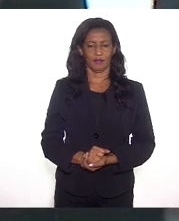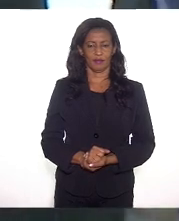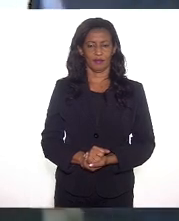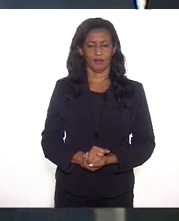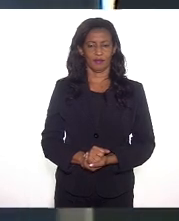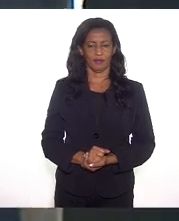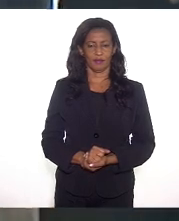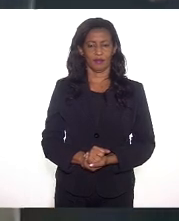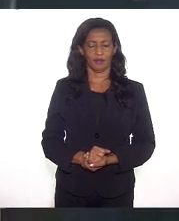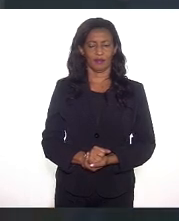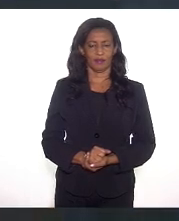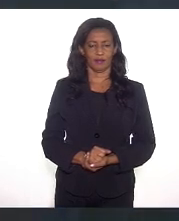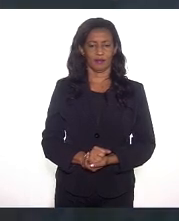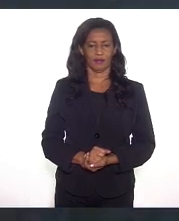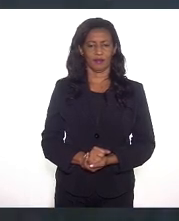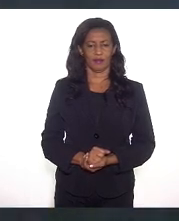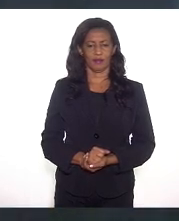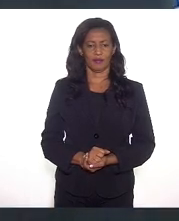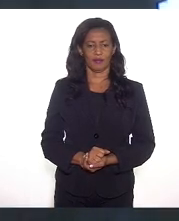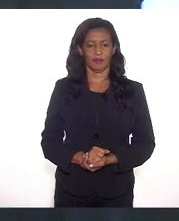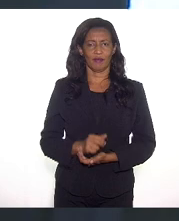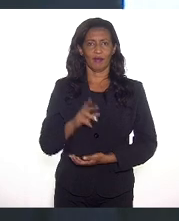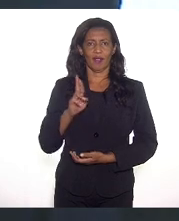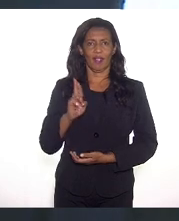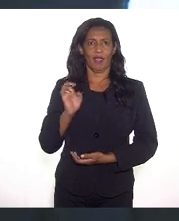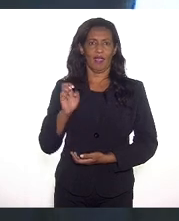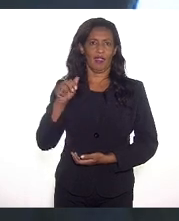Entregará para o senhor Renan Batista.